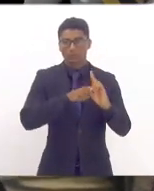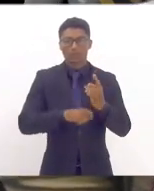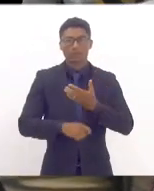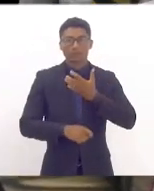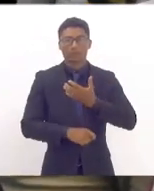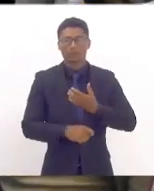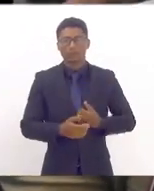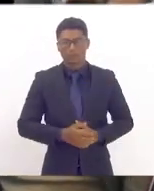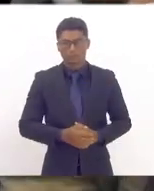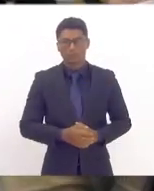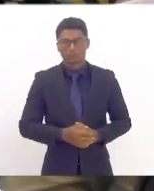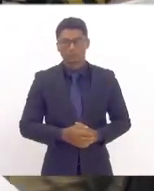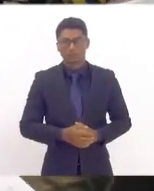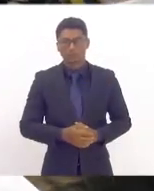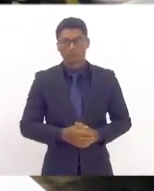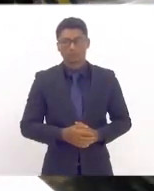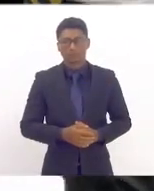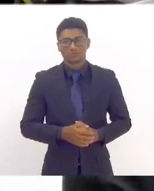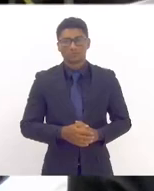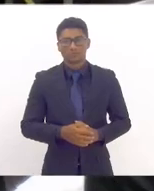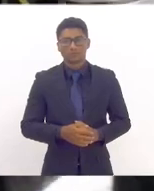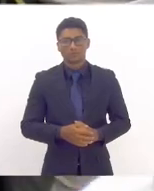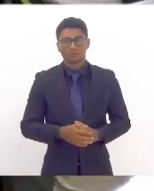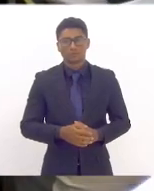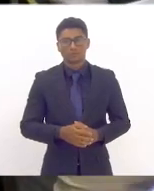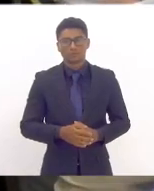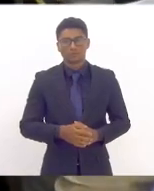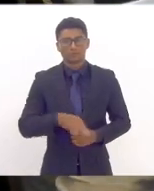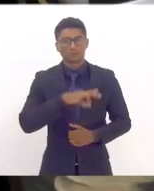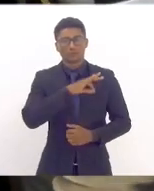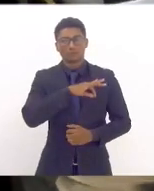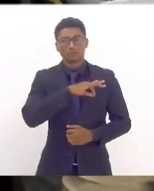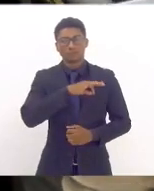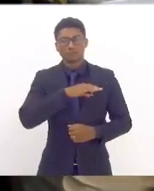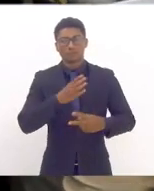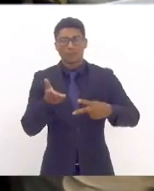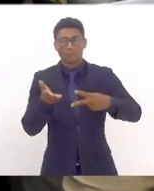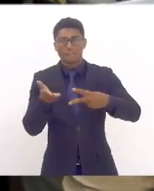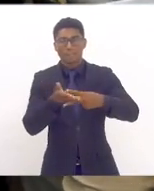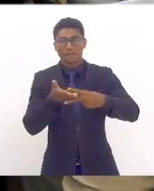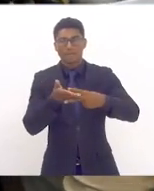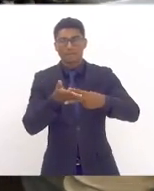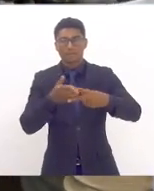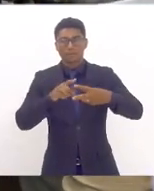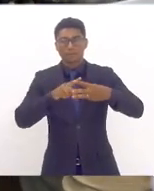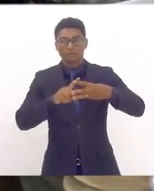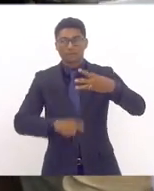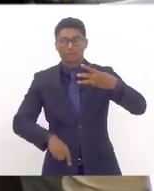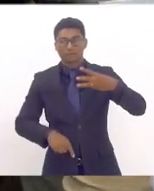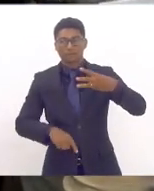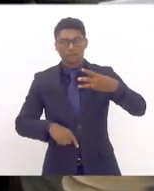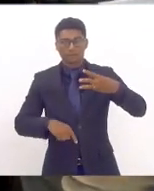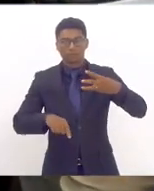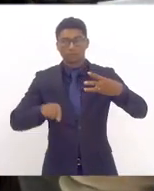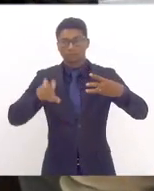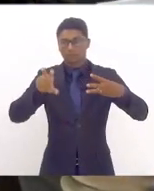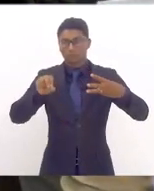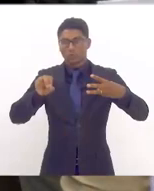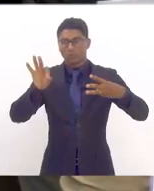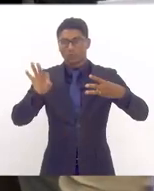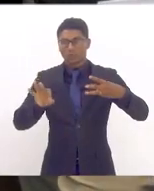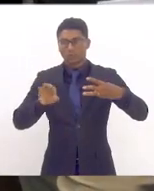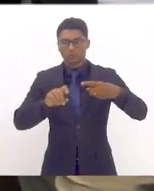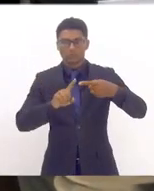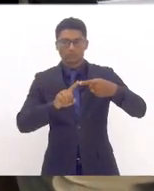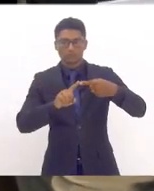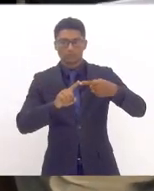seria reposto em três parcelas de 50% a primeira